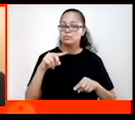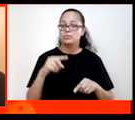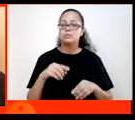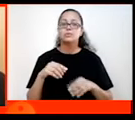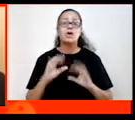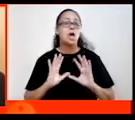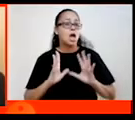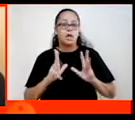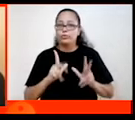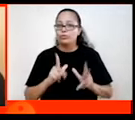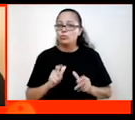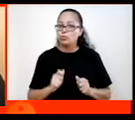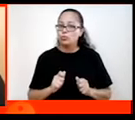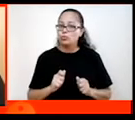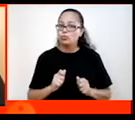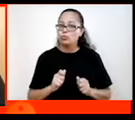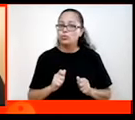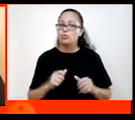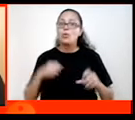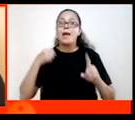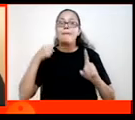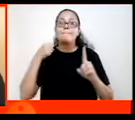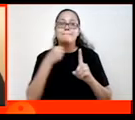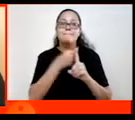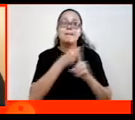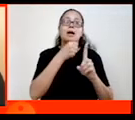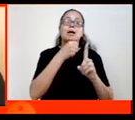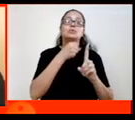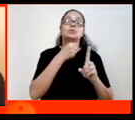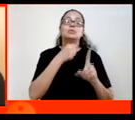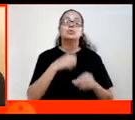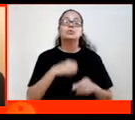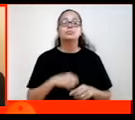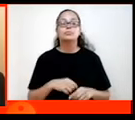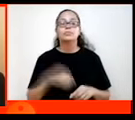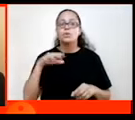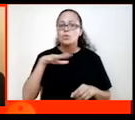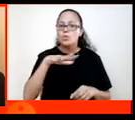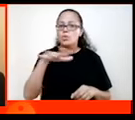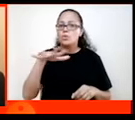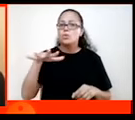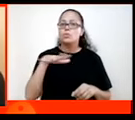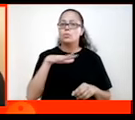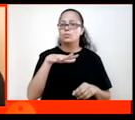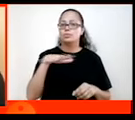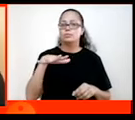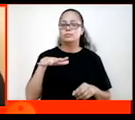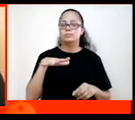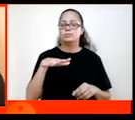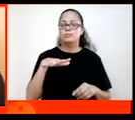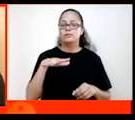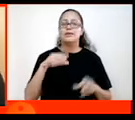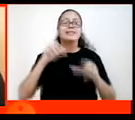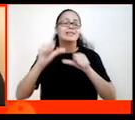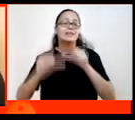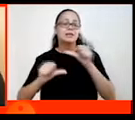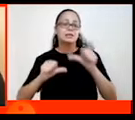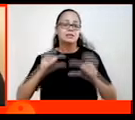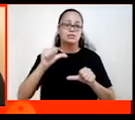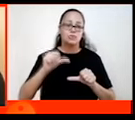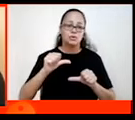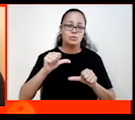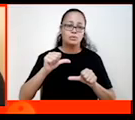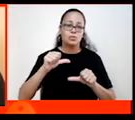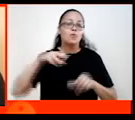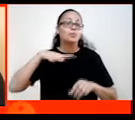produtos, né? E tudo isso, obviamente, impactou, né, no espaço geográfico também, né? Então,